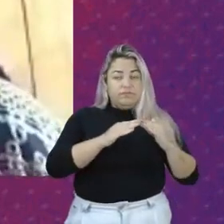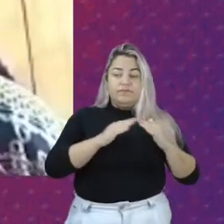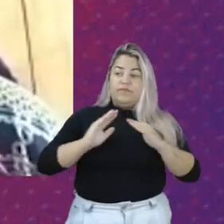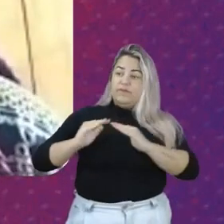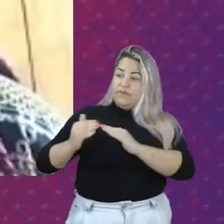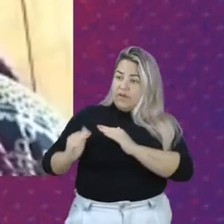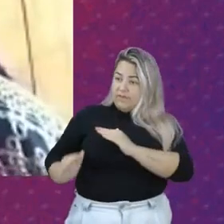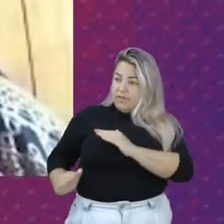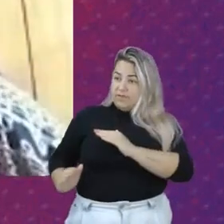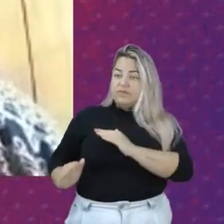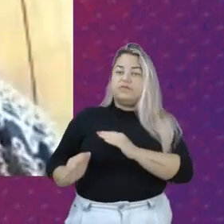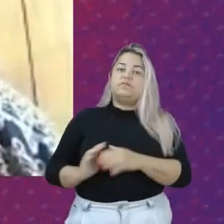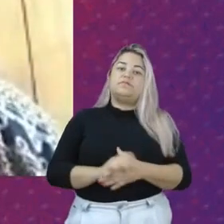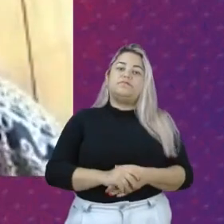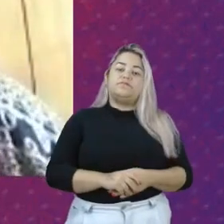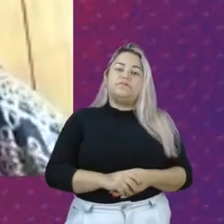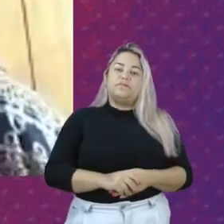favelas.